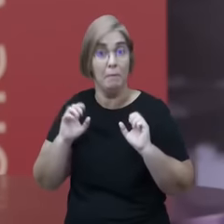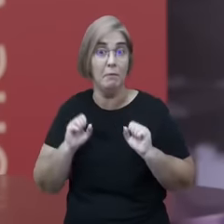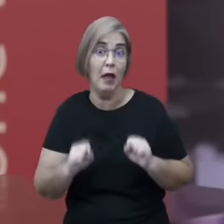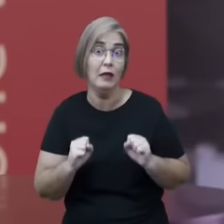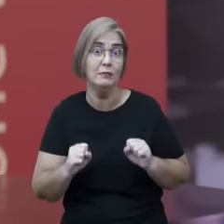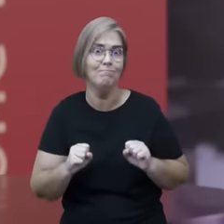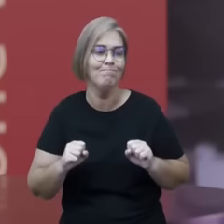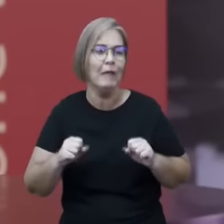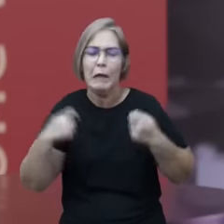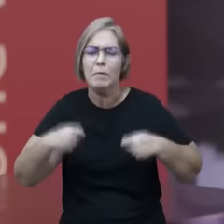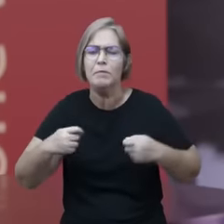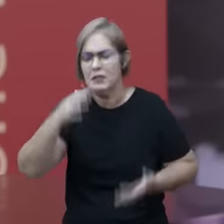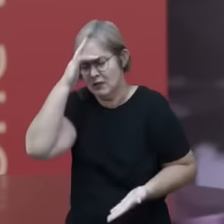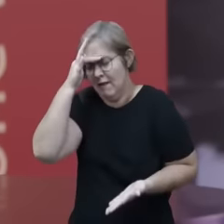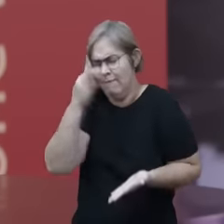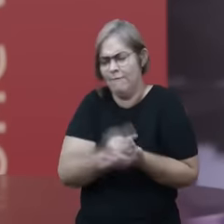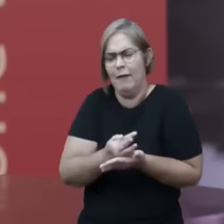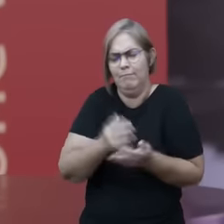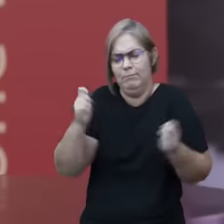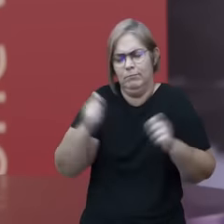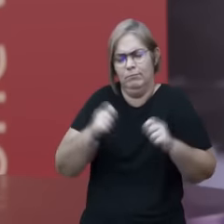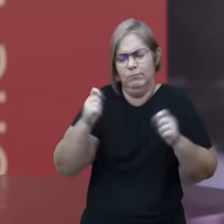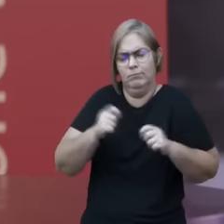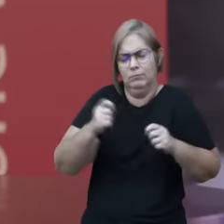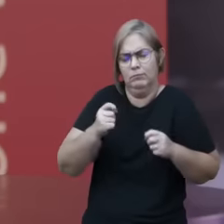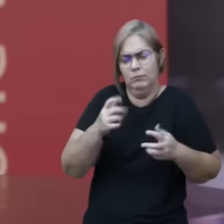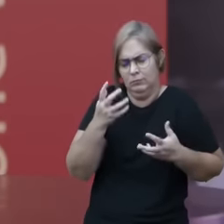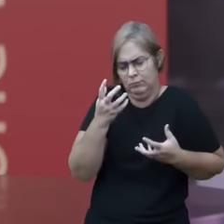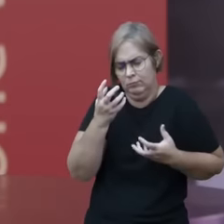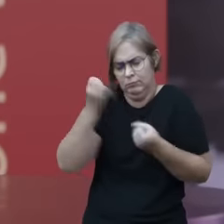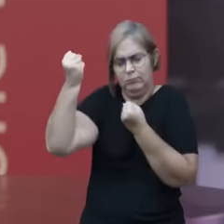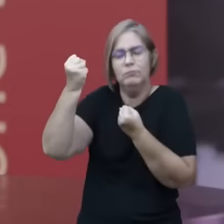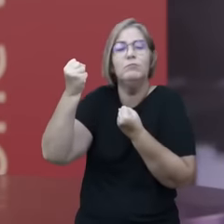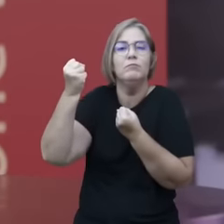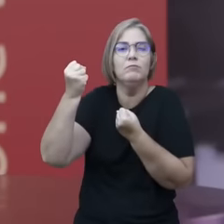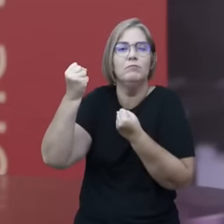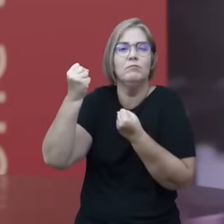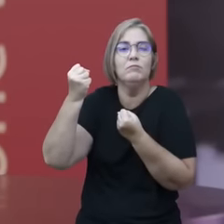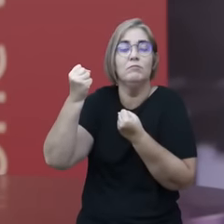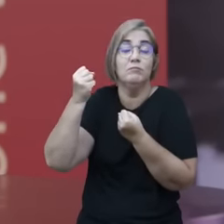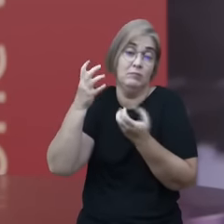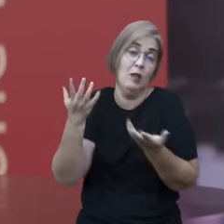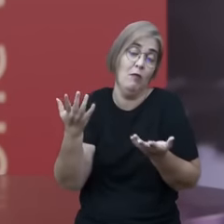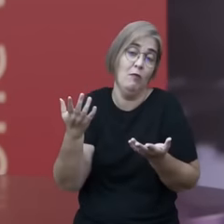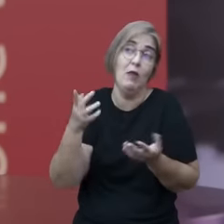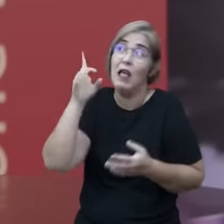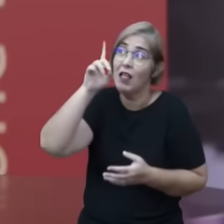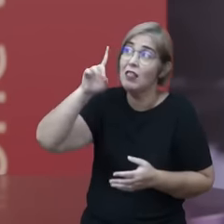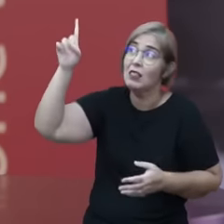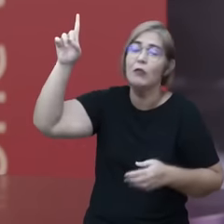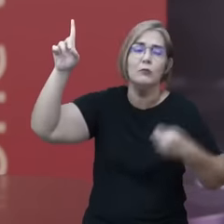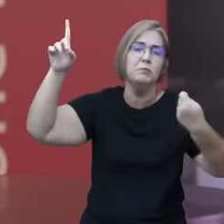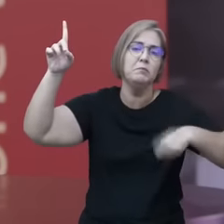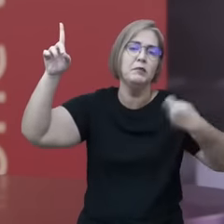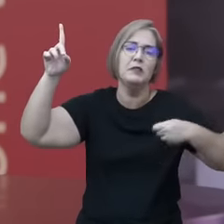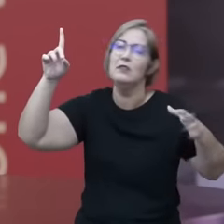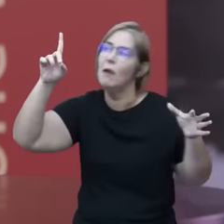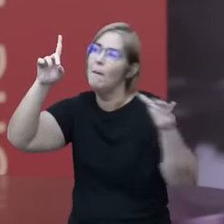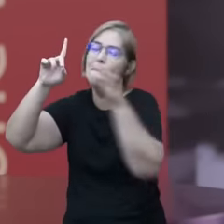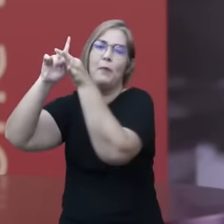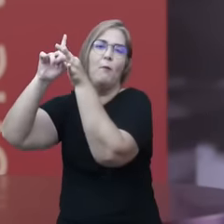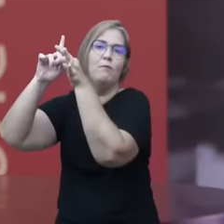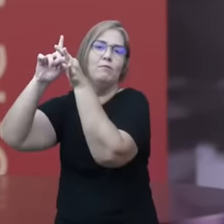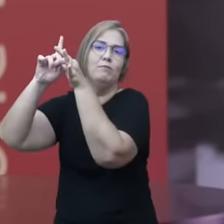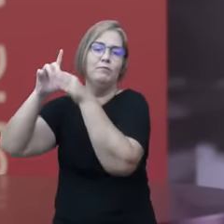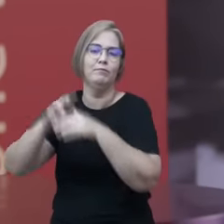abismo na nossa razão, então ainda assim é necessário dar esse salto.